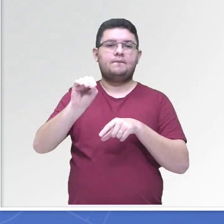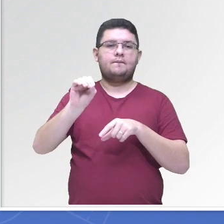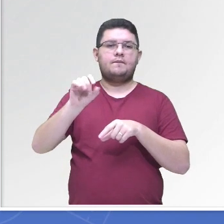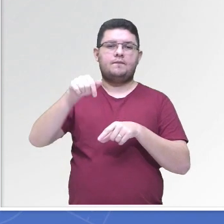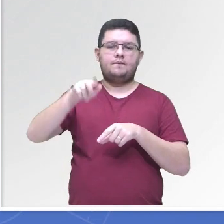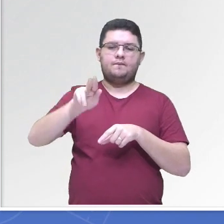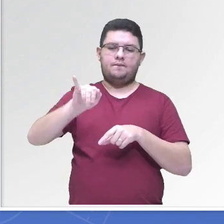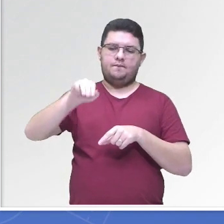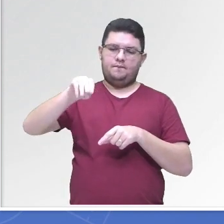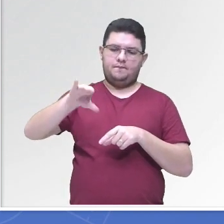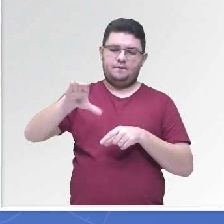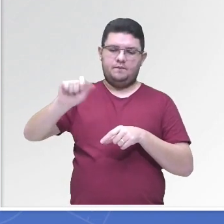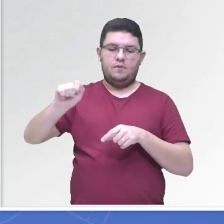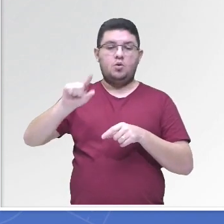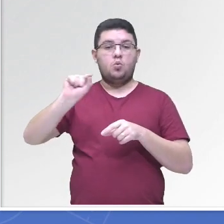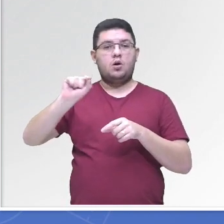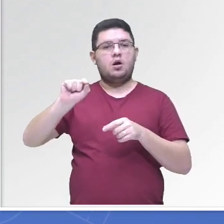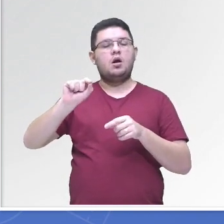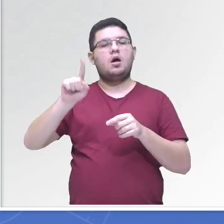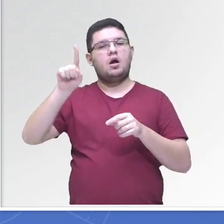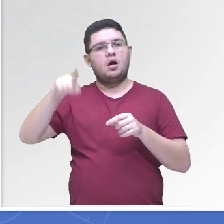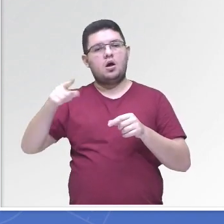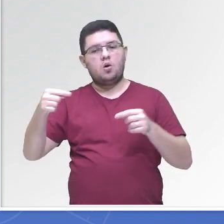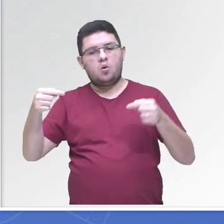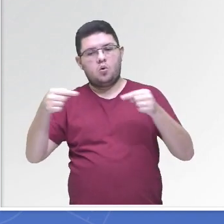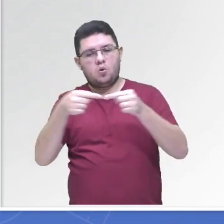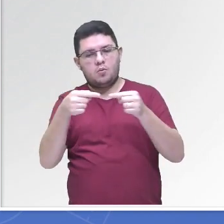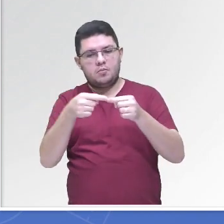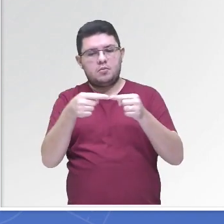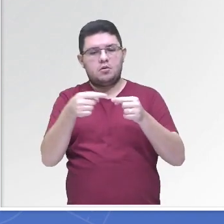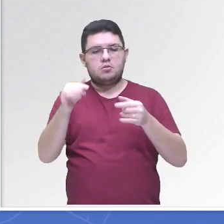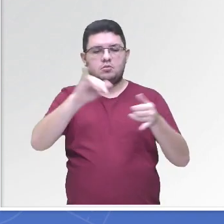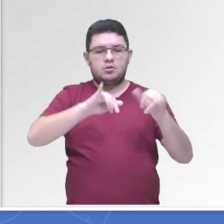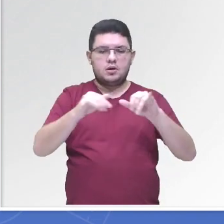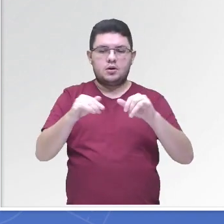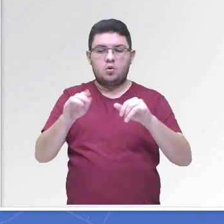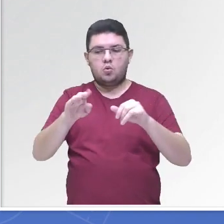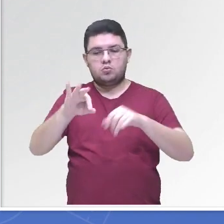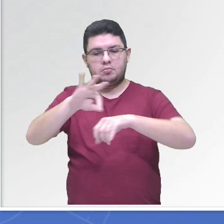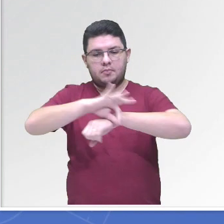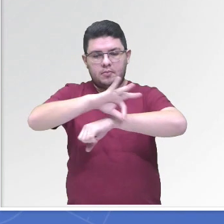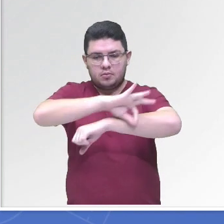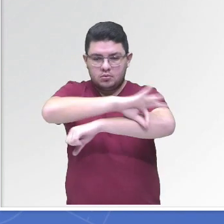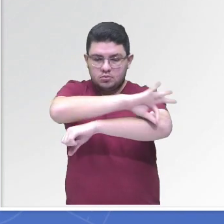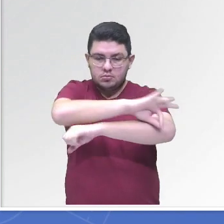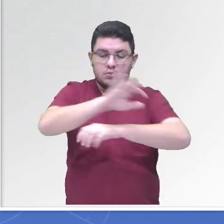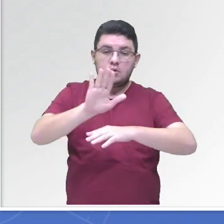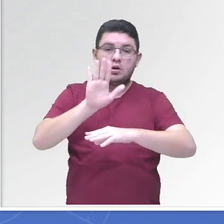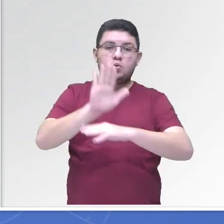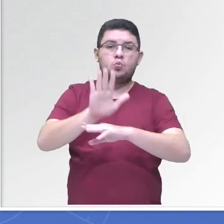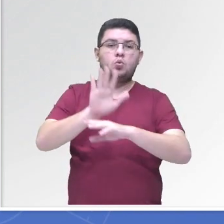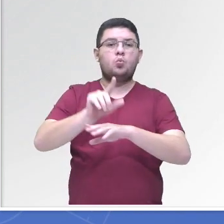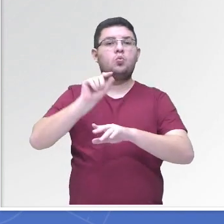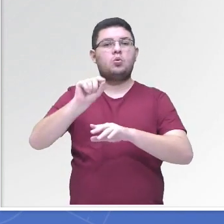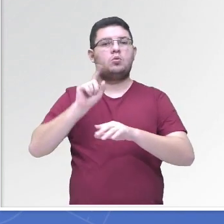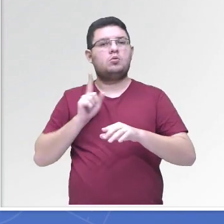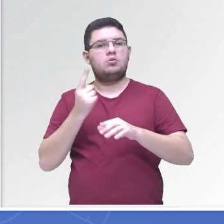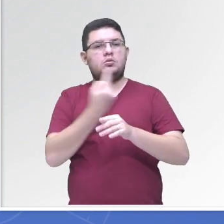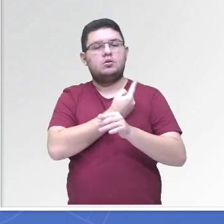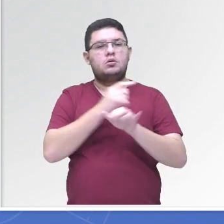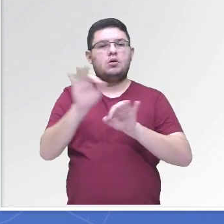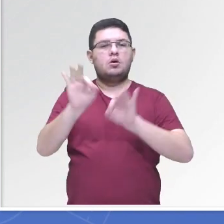combinação da química com a biologia, né, do que a química pode oferecer para que a gente possa desenvolver